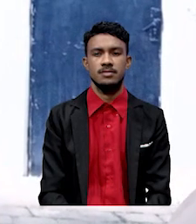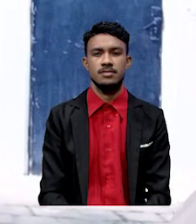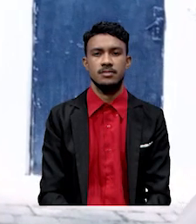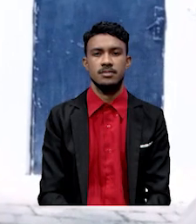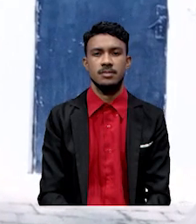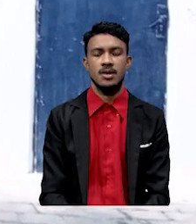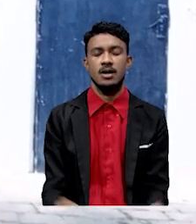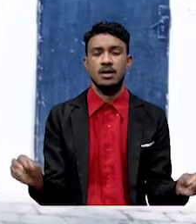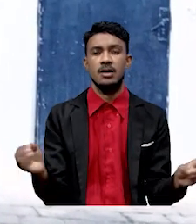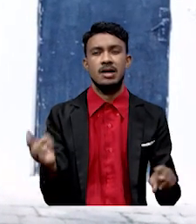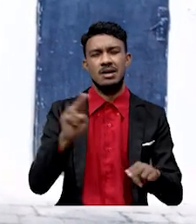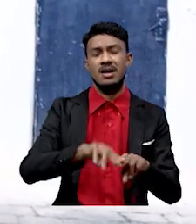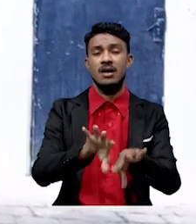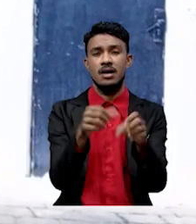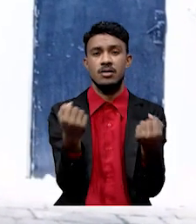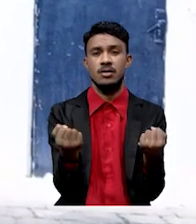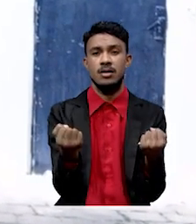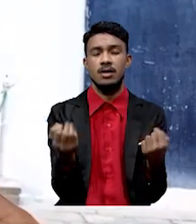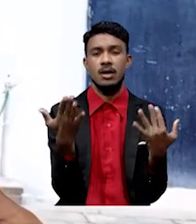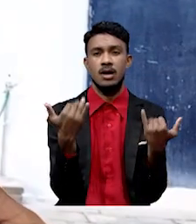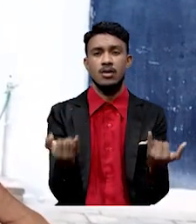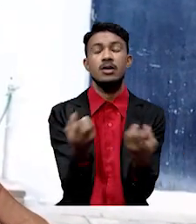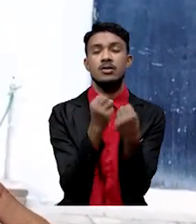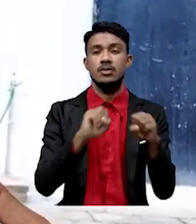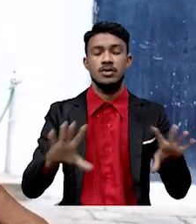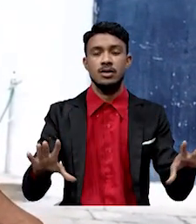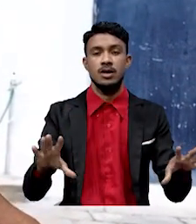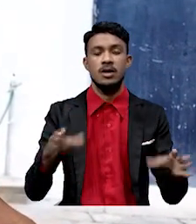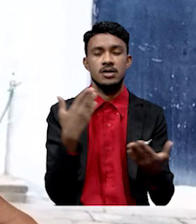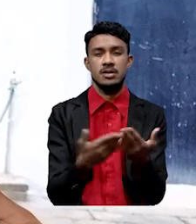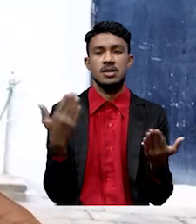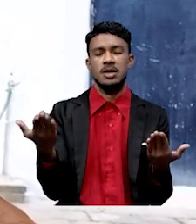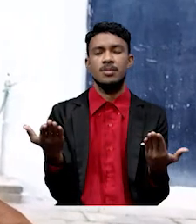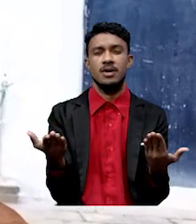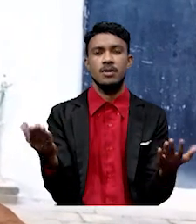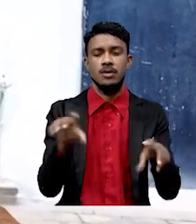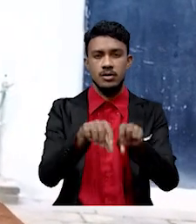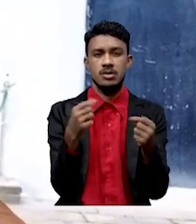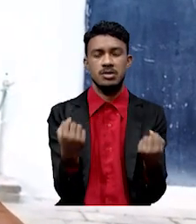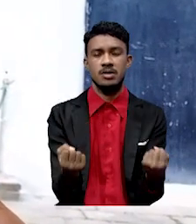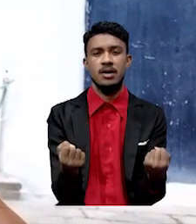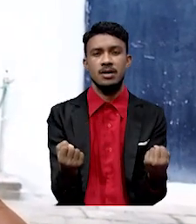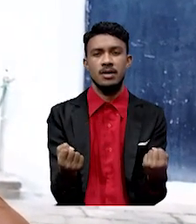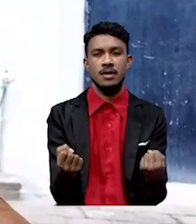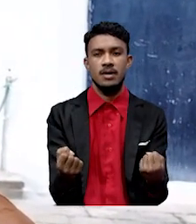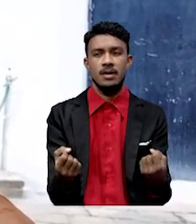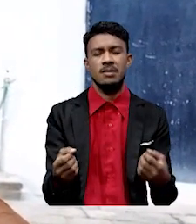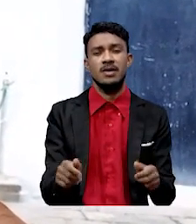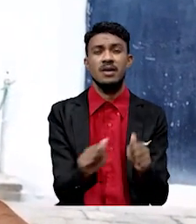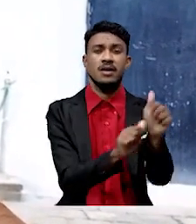la consegue funciona bem então ne avaria do hela equipamentos que vem a ver é do nes caso da sala